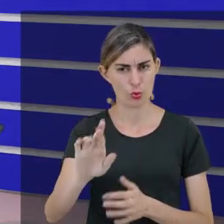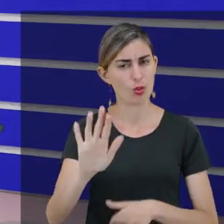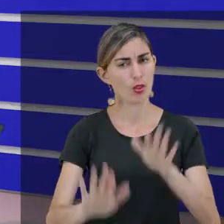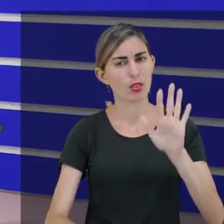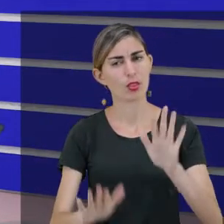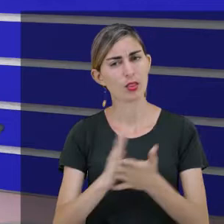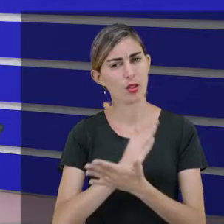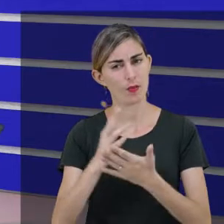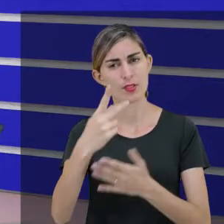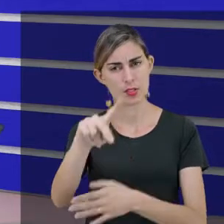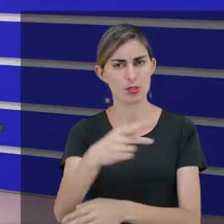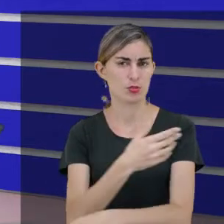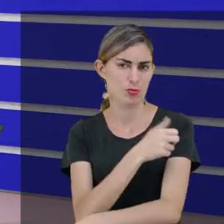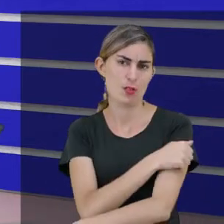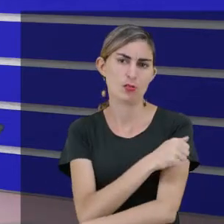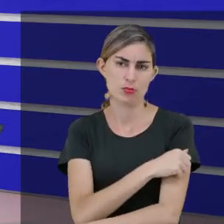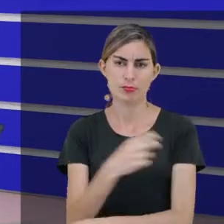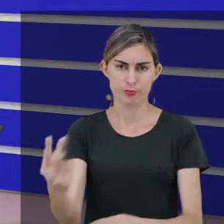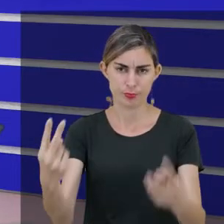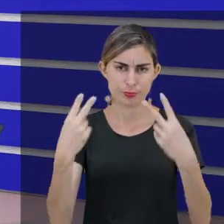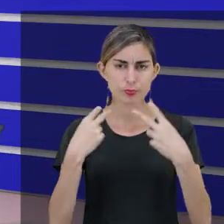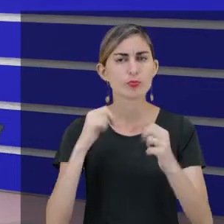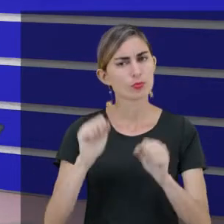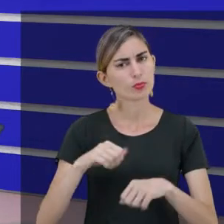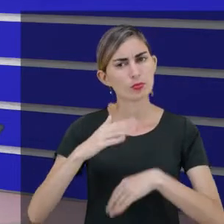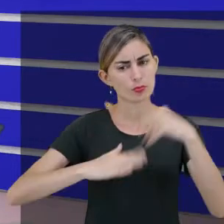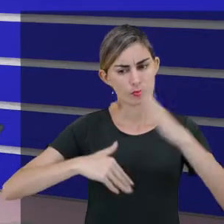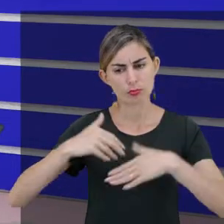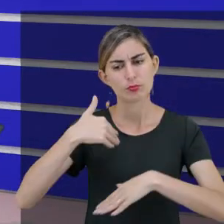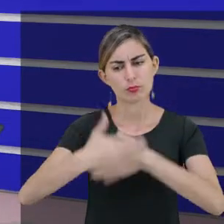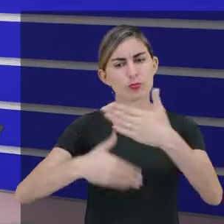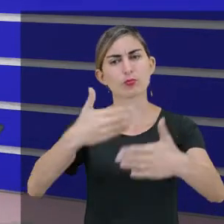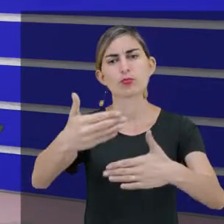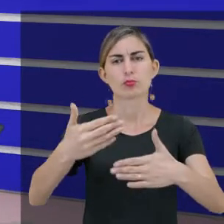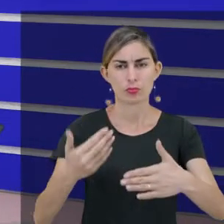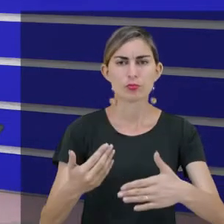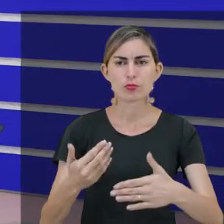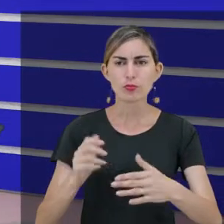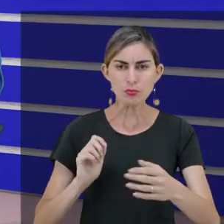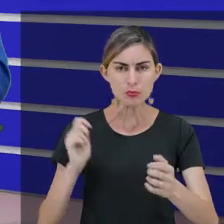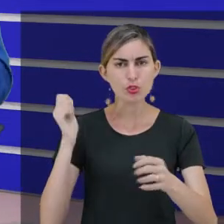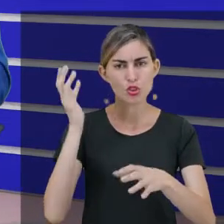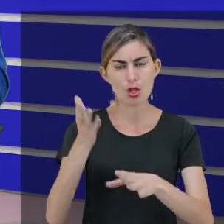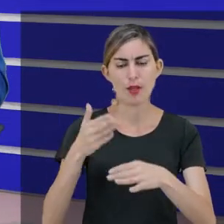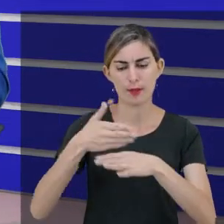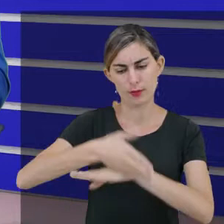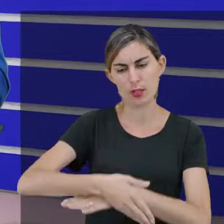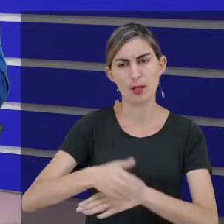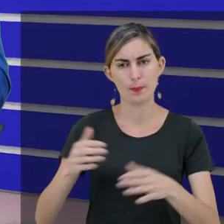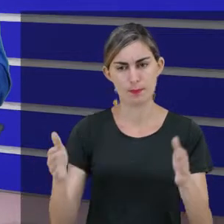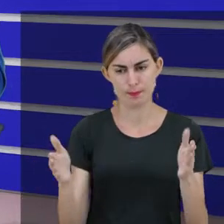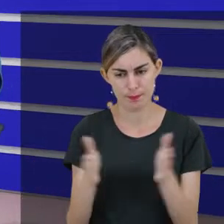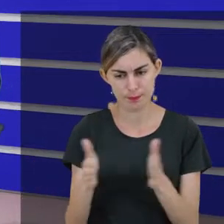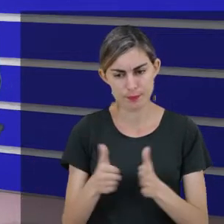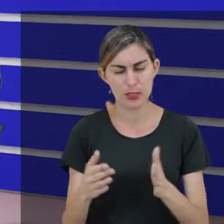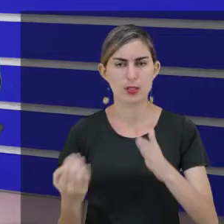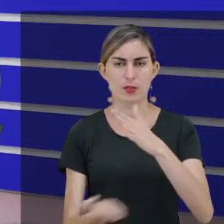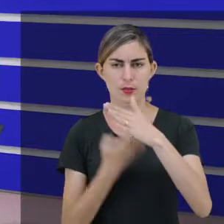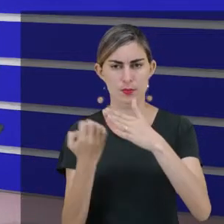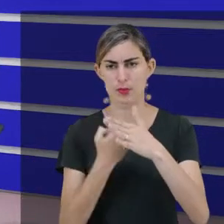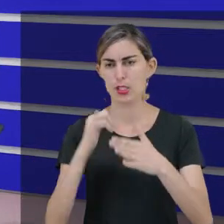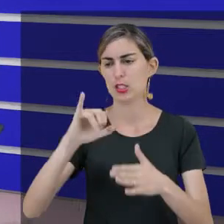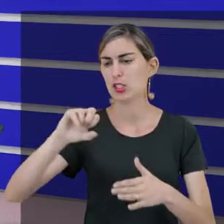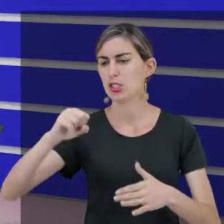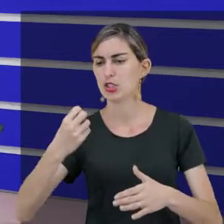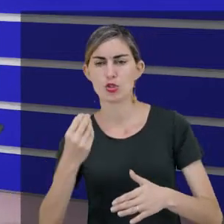que esteja nos assistindo, ele possa desenvolver as competências para implementar numa pequena empresa. A ISO ela não fala do porte,